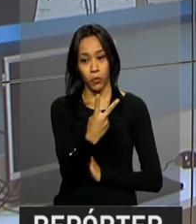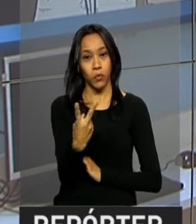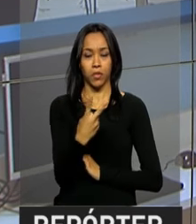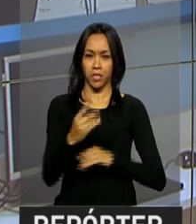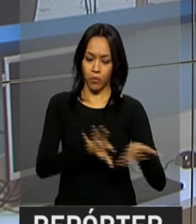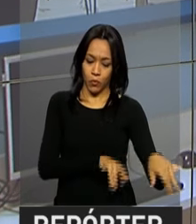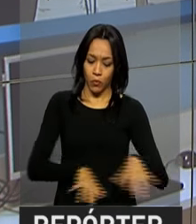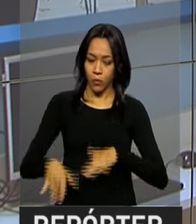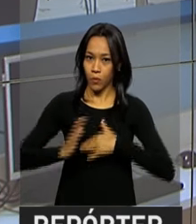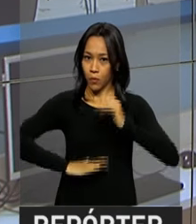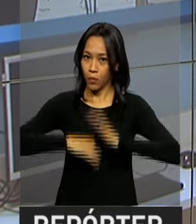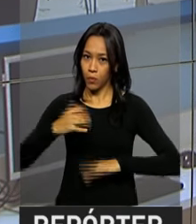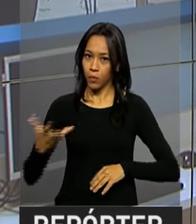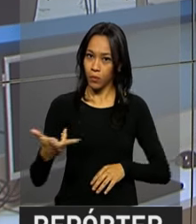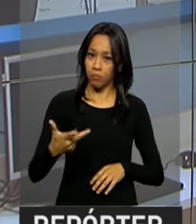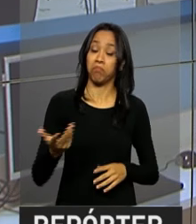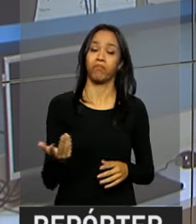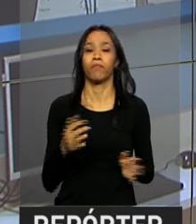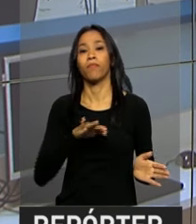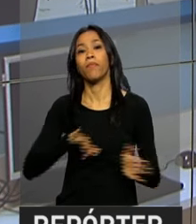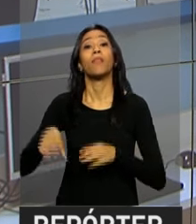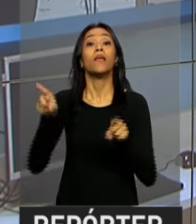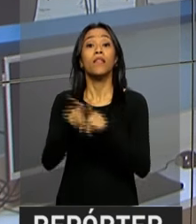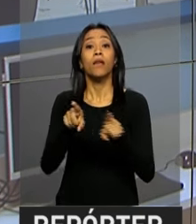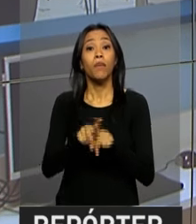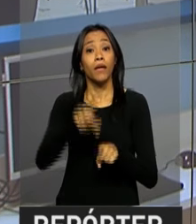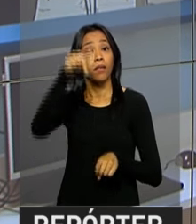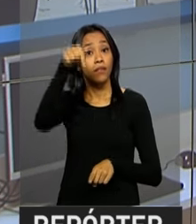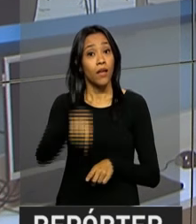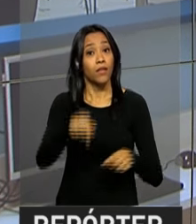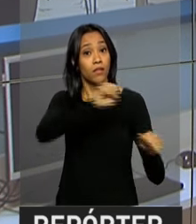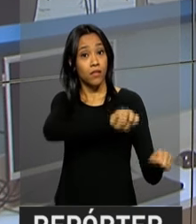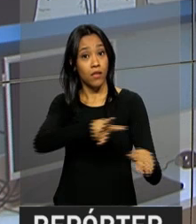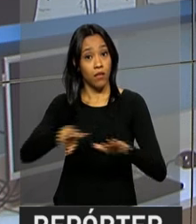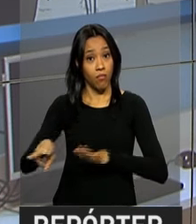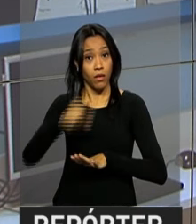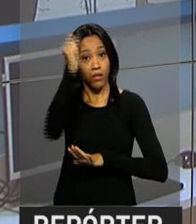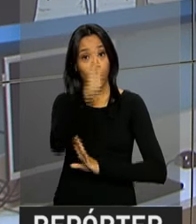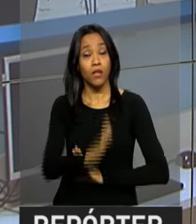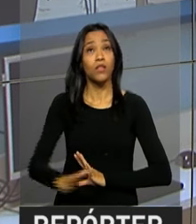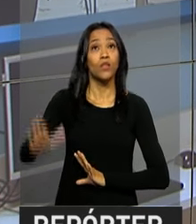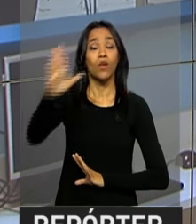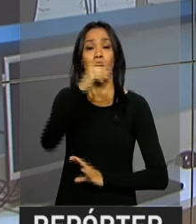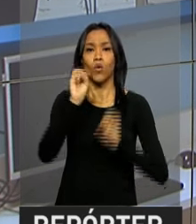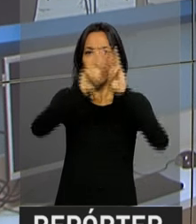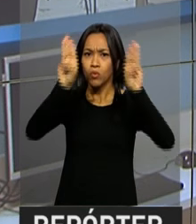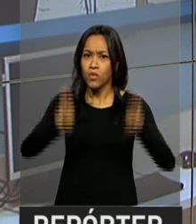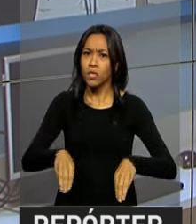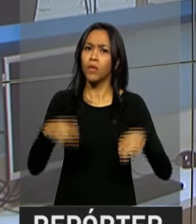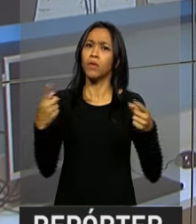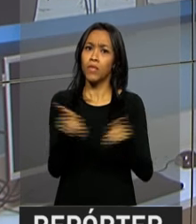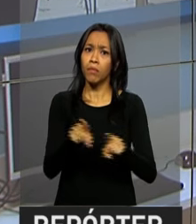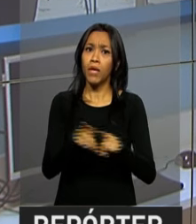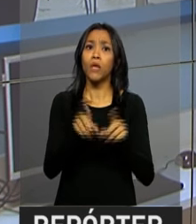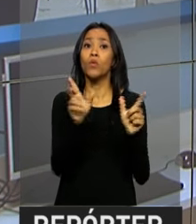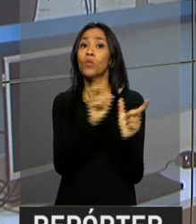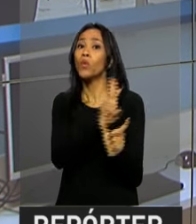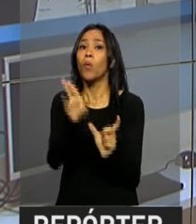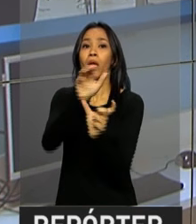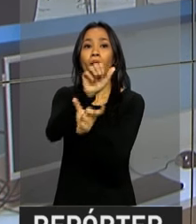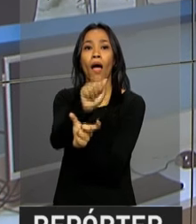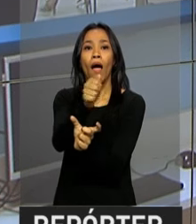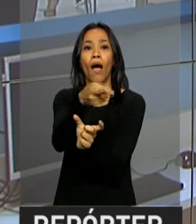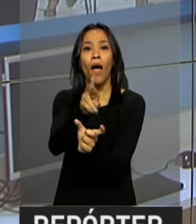habilidade musical e como parte das atividades dessa semana nacional dos museus o arquivo nacional no Rio de Janeiro